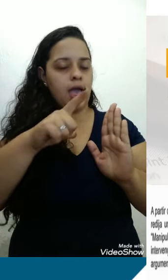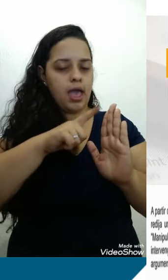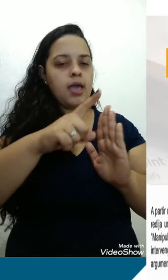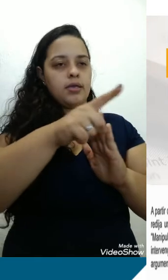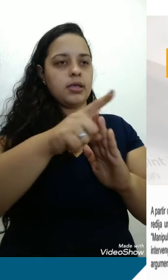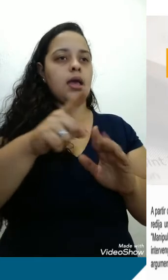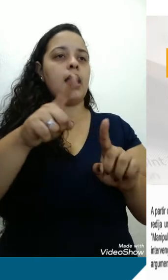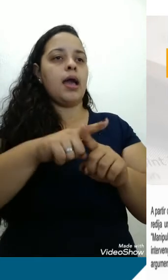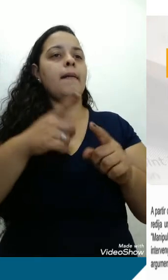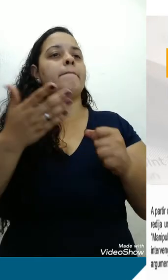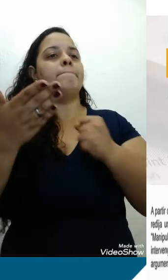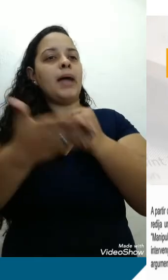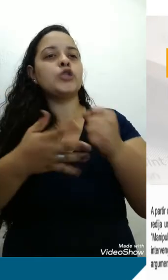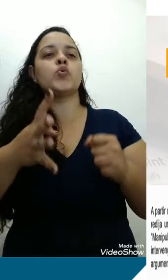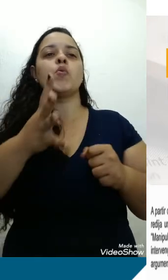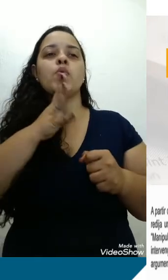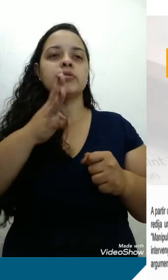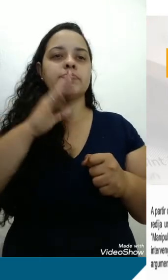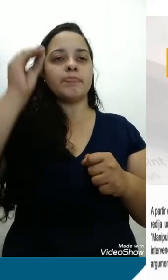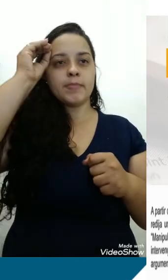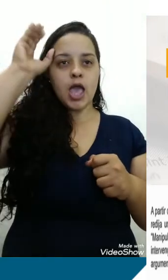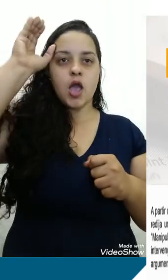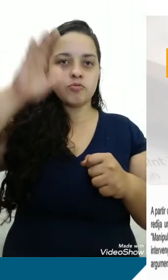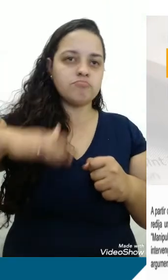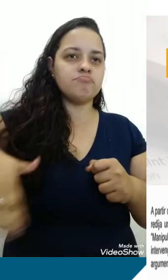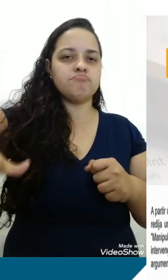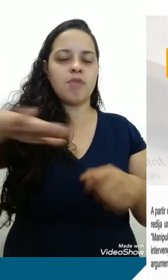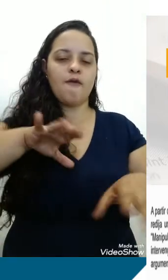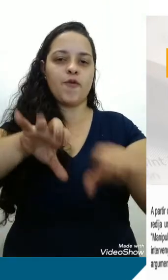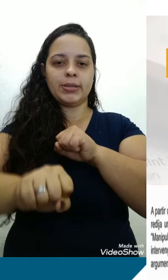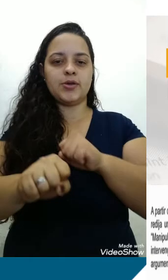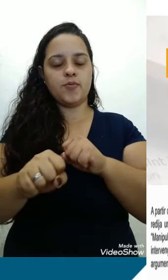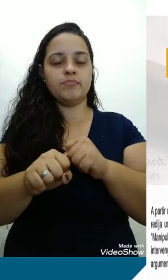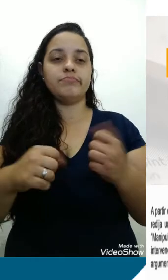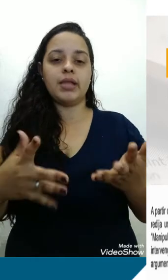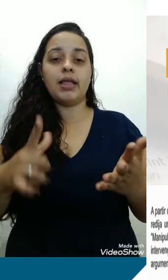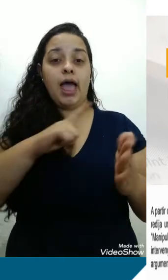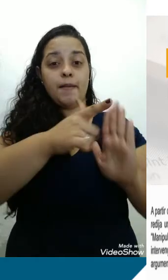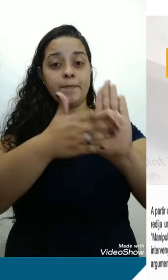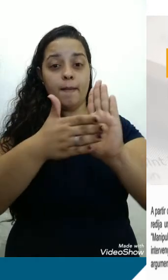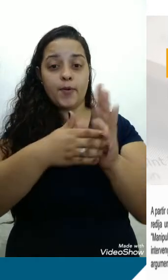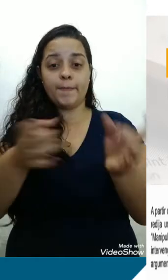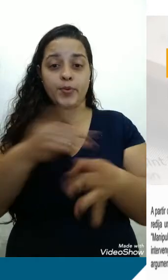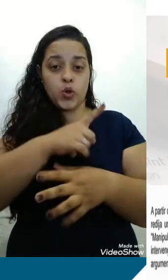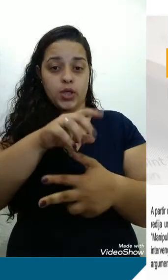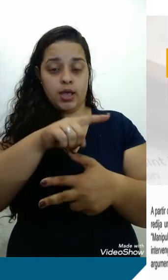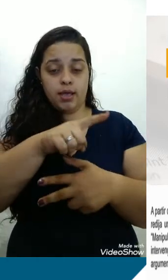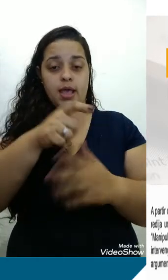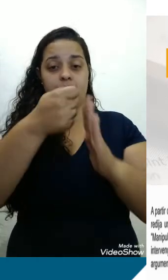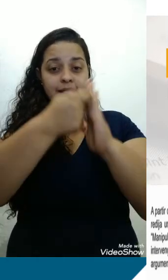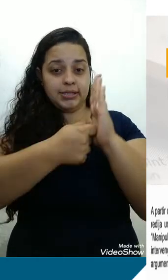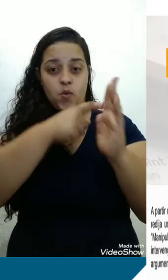repertório aparece, com base nos conhecimentos construídos ao longo de sua formação. Então, na própria proposta de redação do Enem, ela